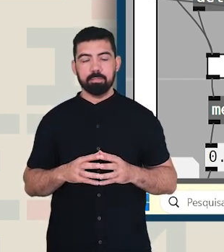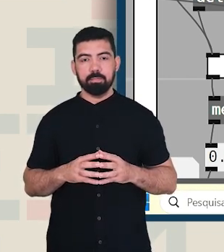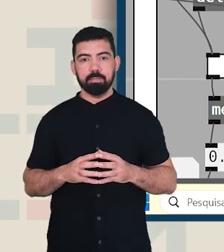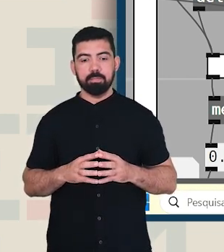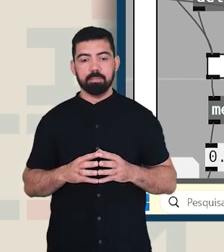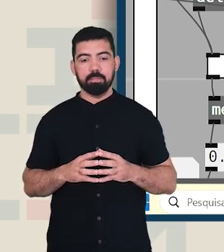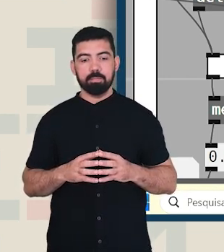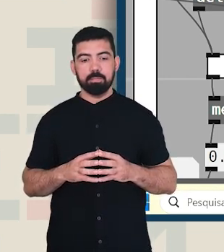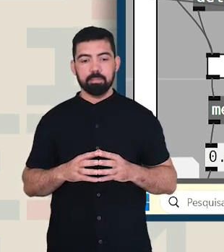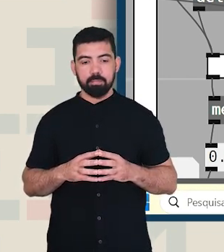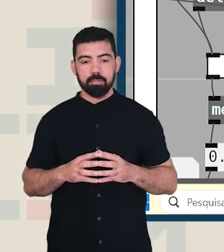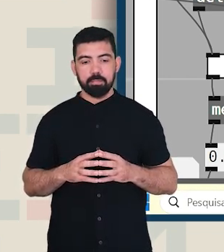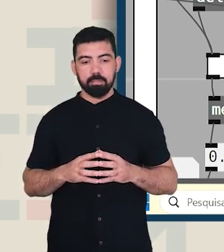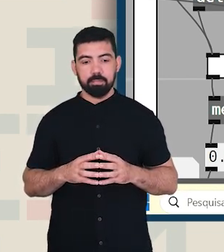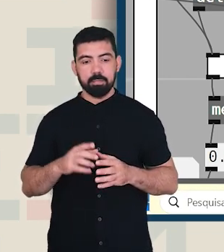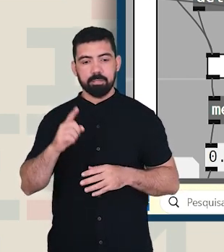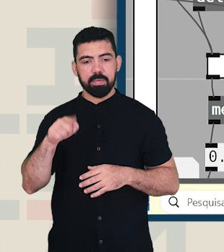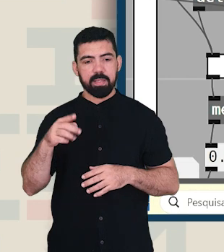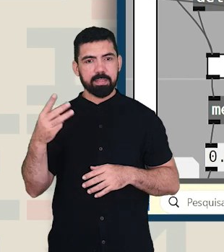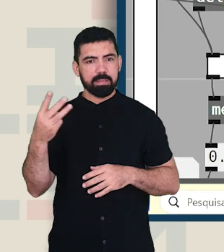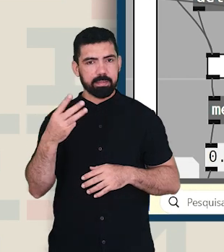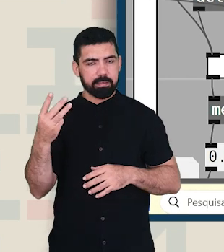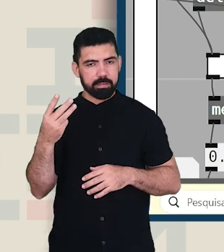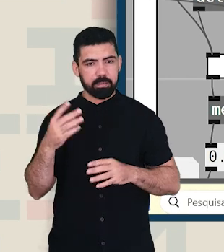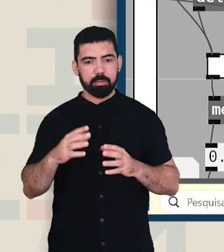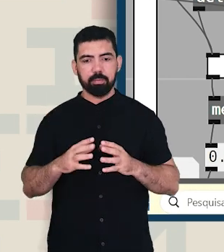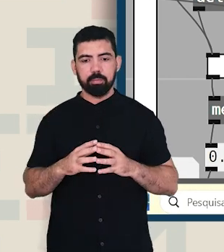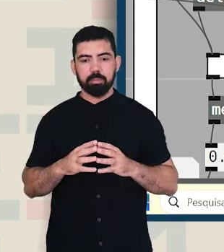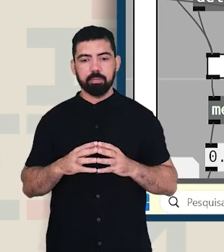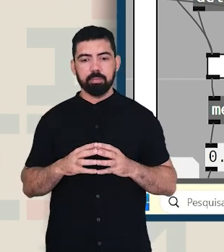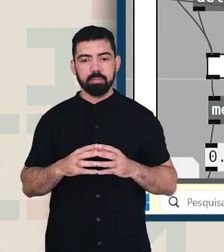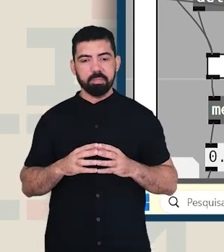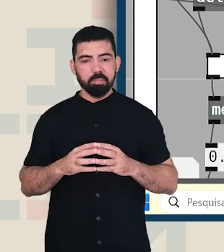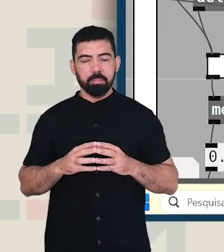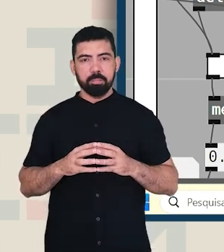Properties de 0 a 1.